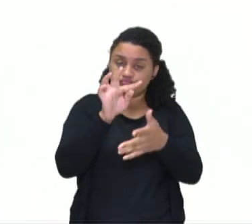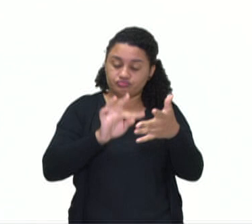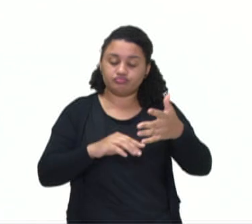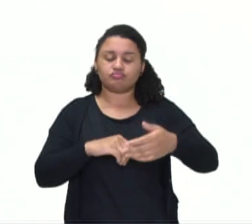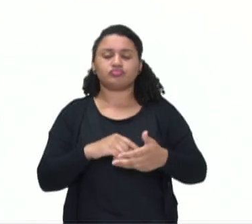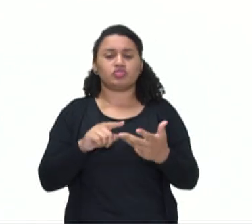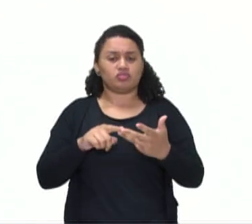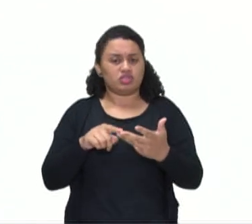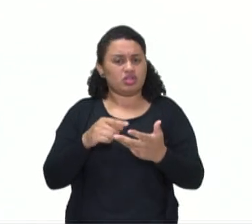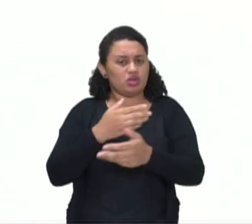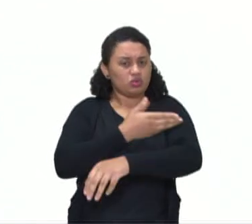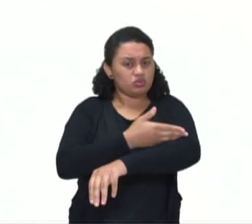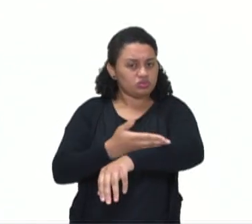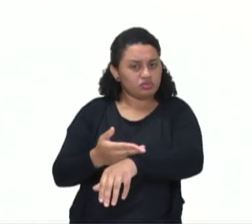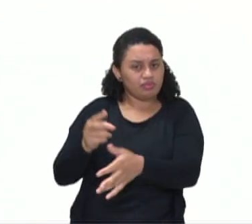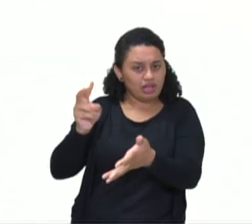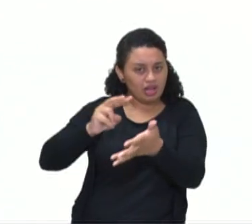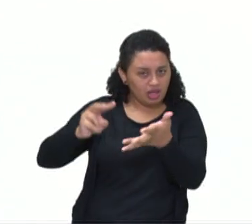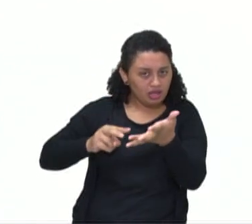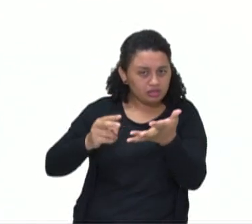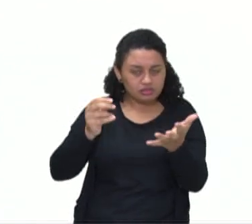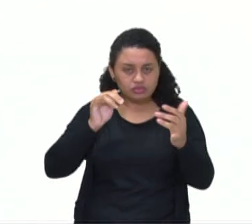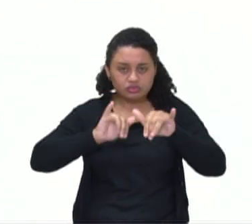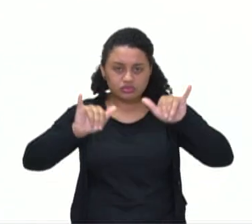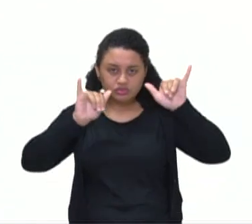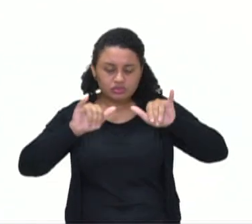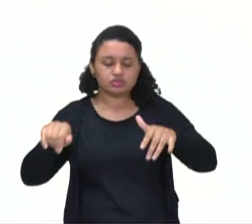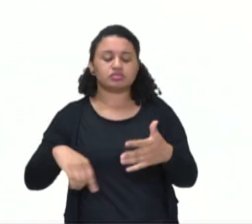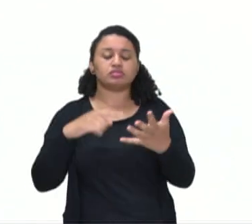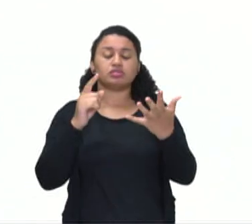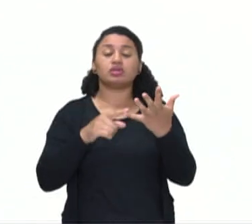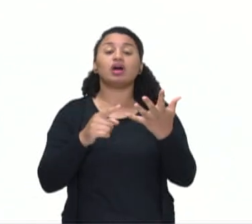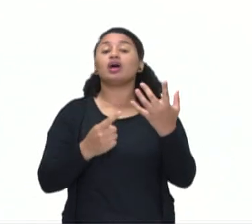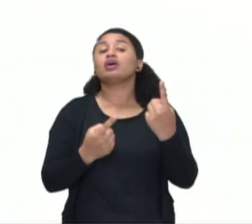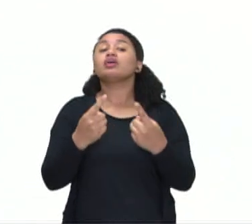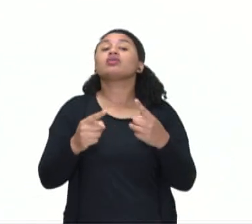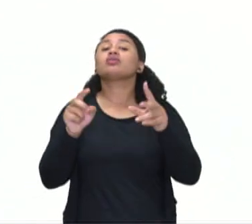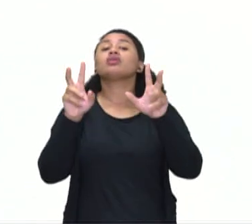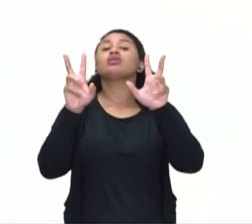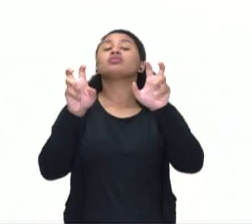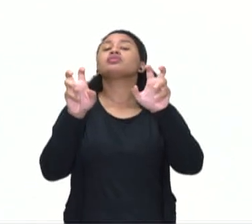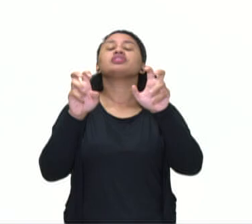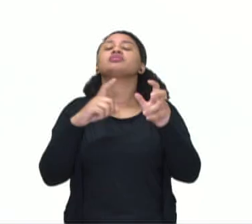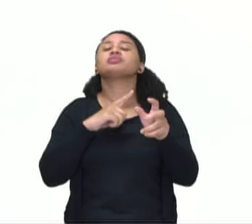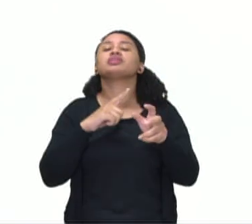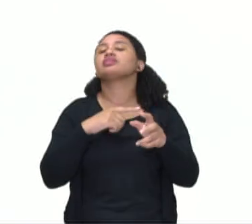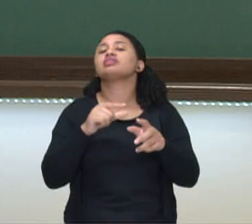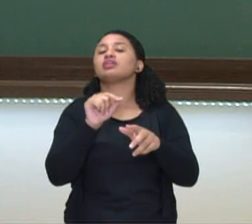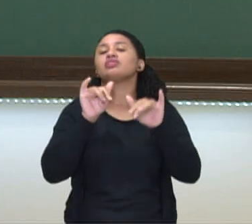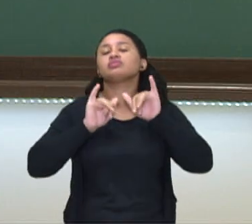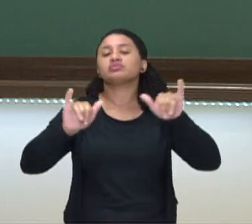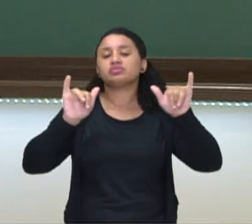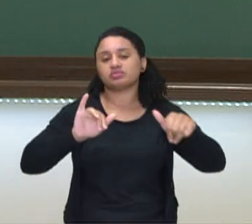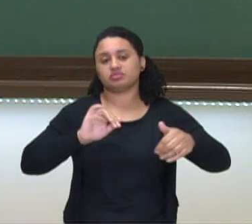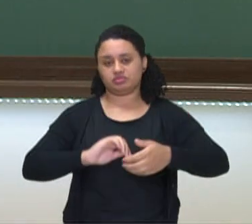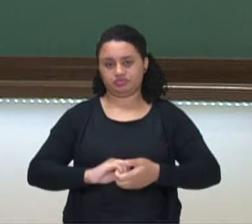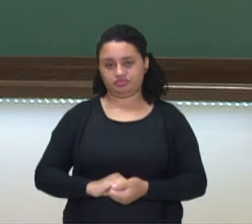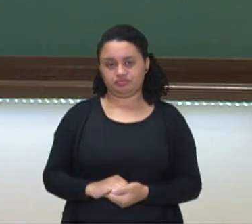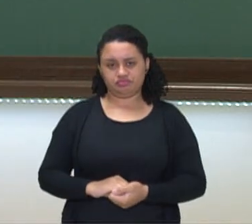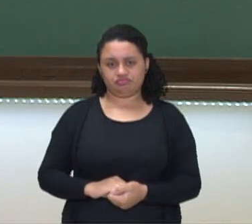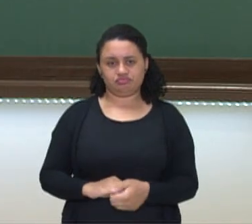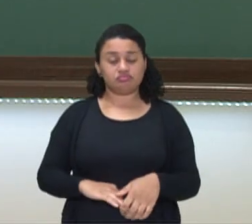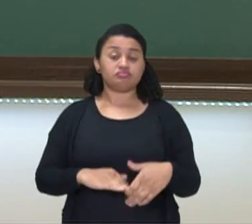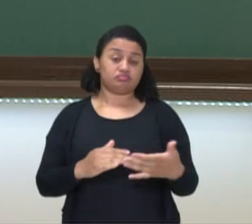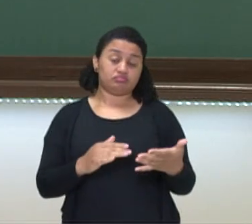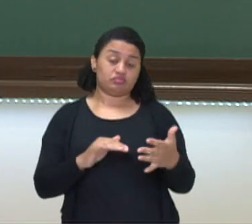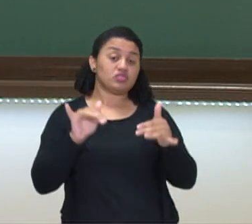ouvir notícias? Qual é o tema abordado em notícias? Isso mesmo. O que é uma notícia? É